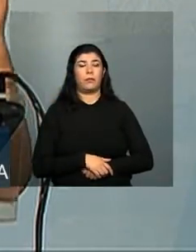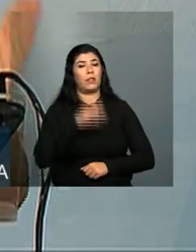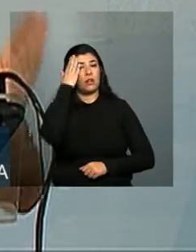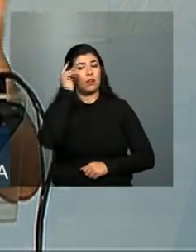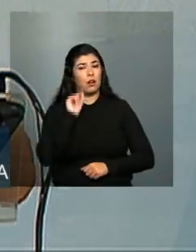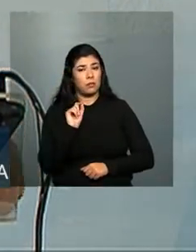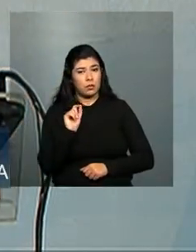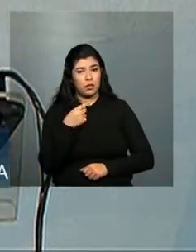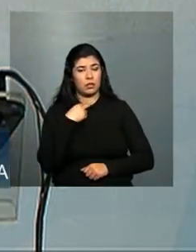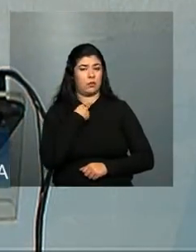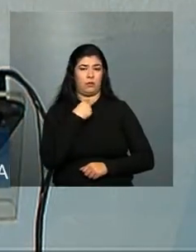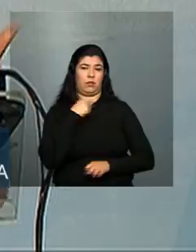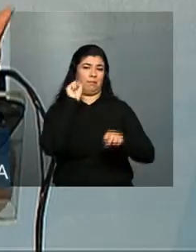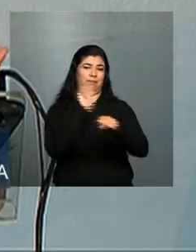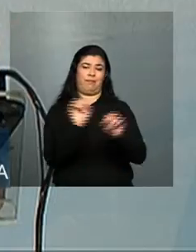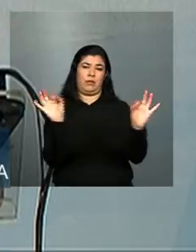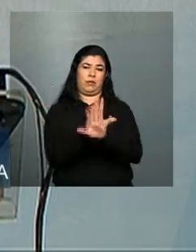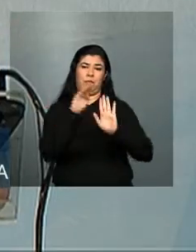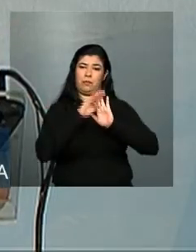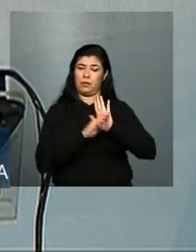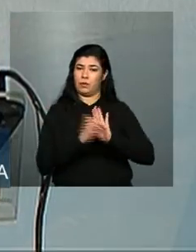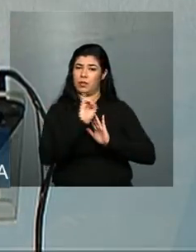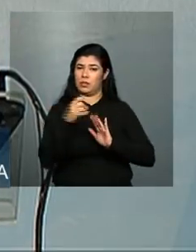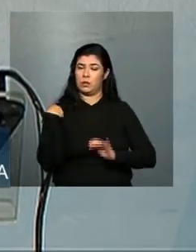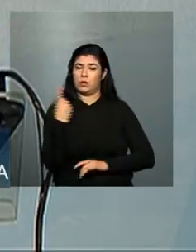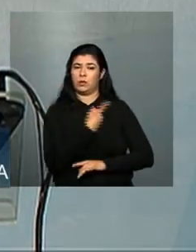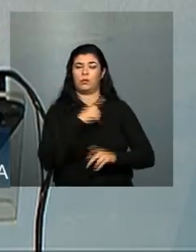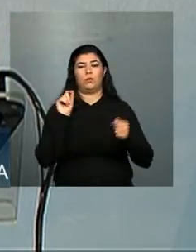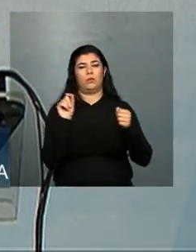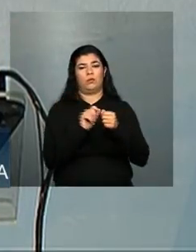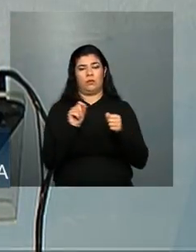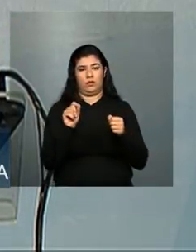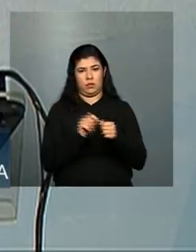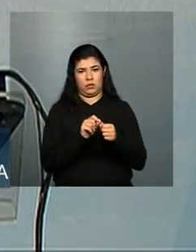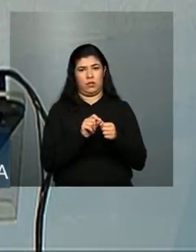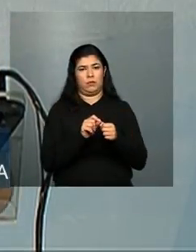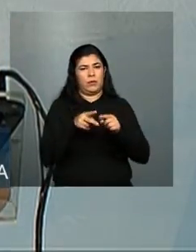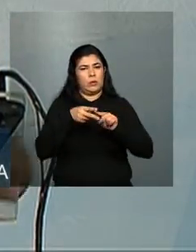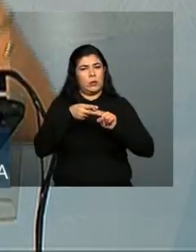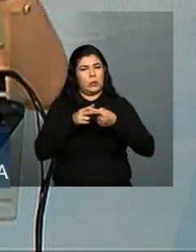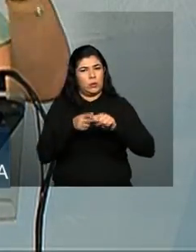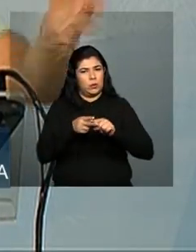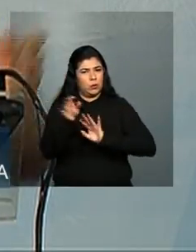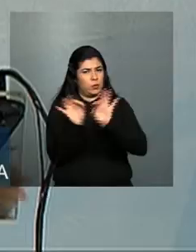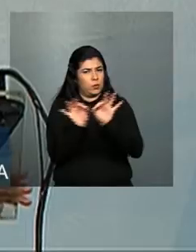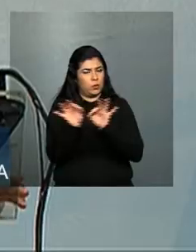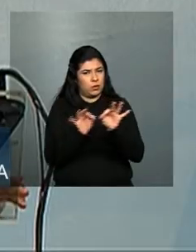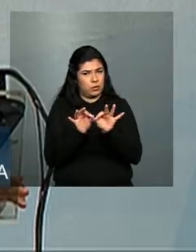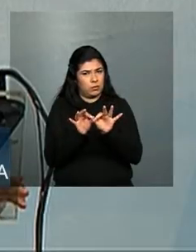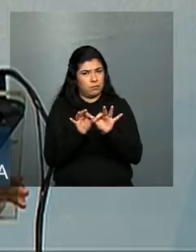Sabe por que nós não vamos? Ora, se a gente faz essas ajustes